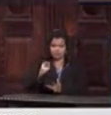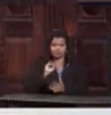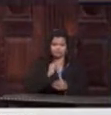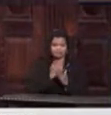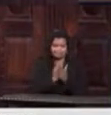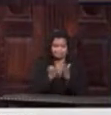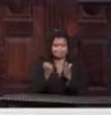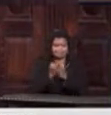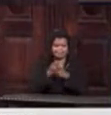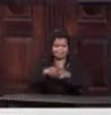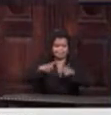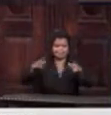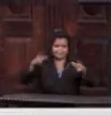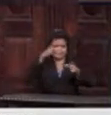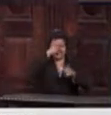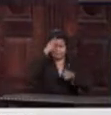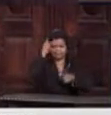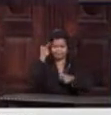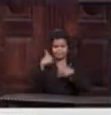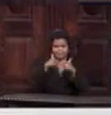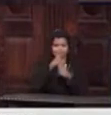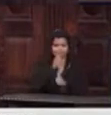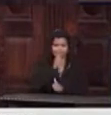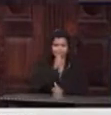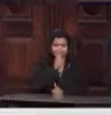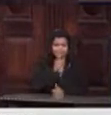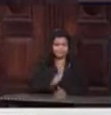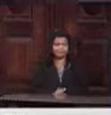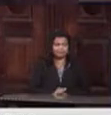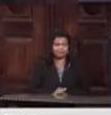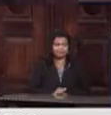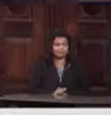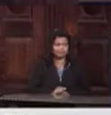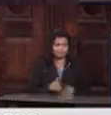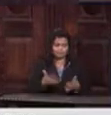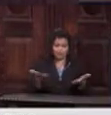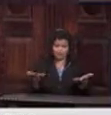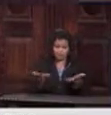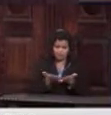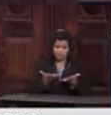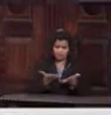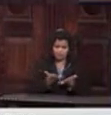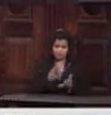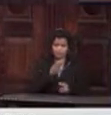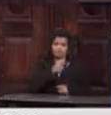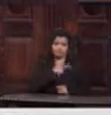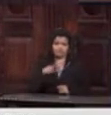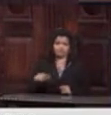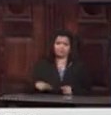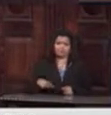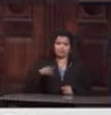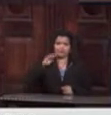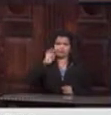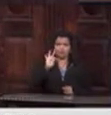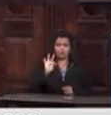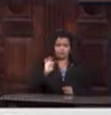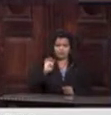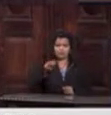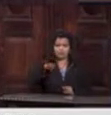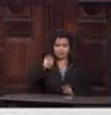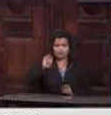propor e usar o mesmo discurso, é claro, com outras palavras,